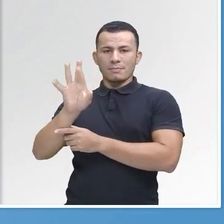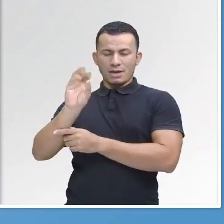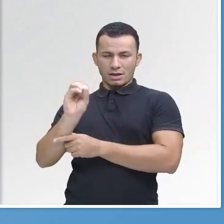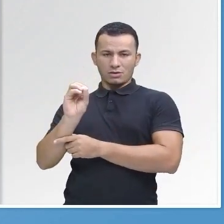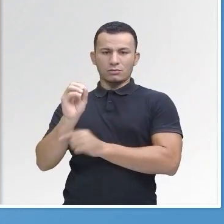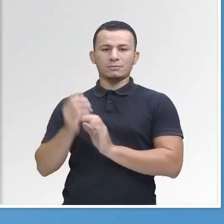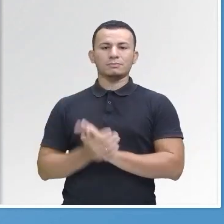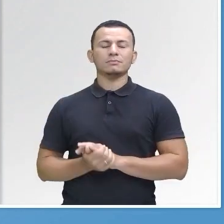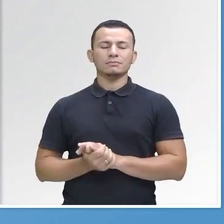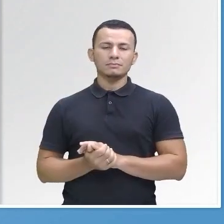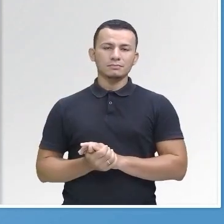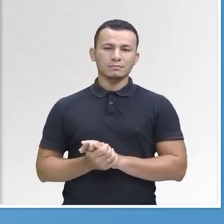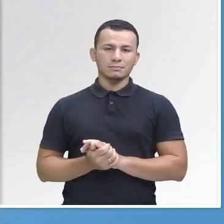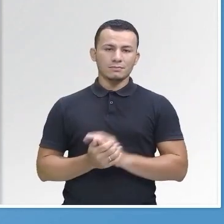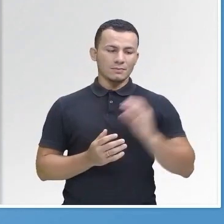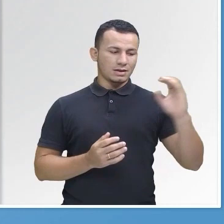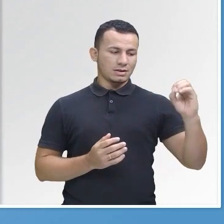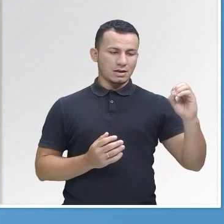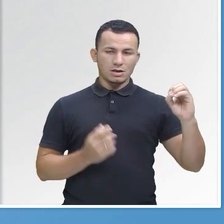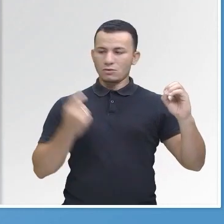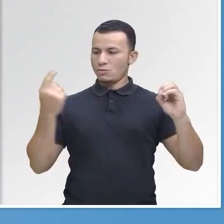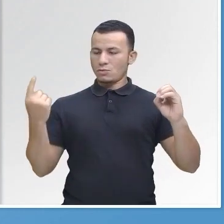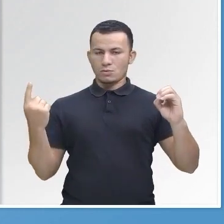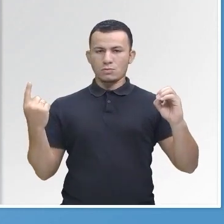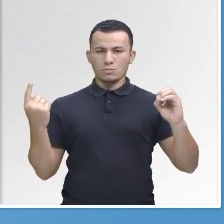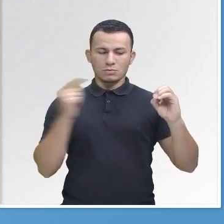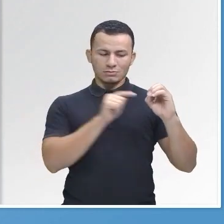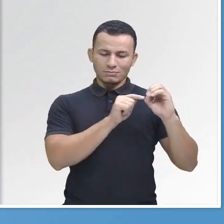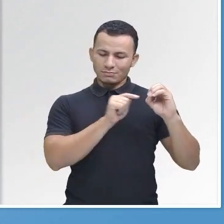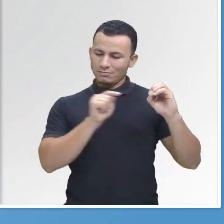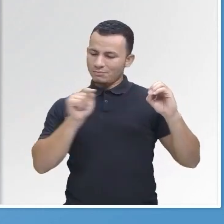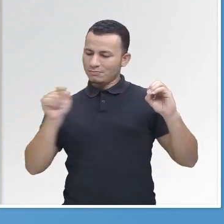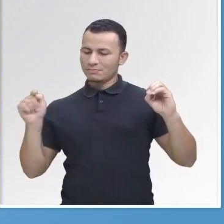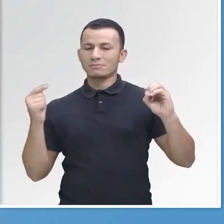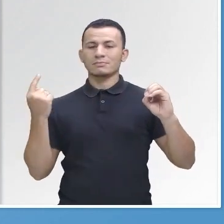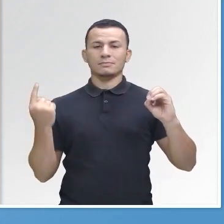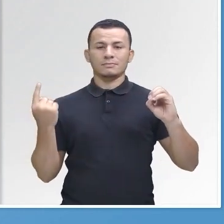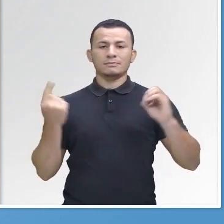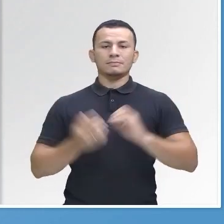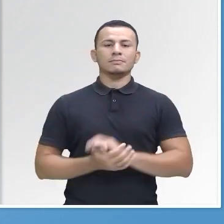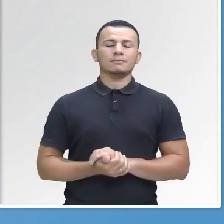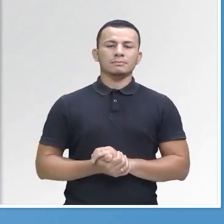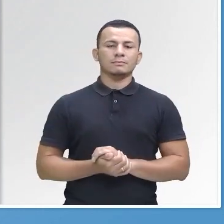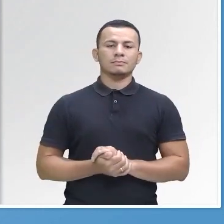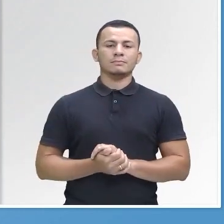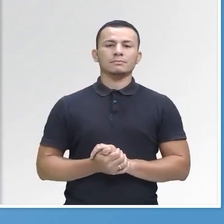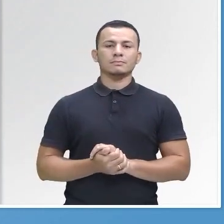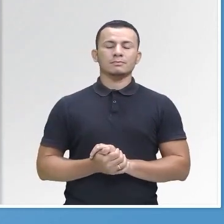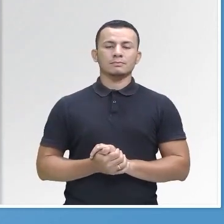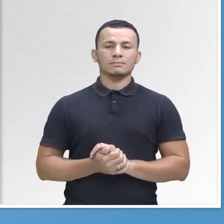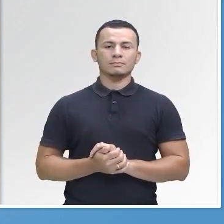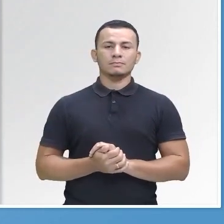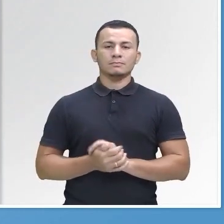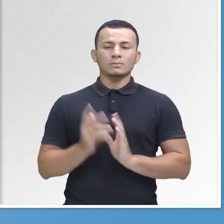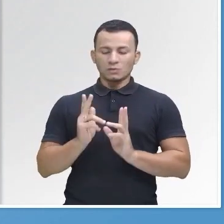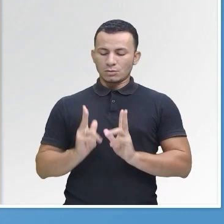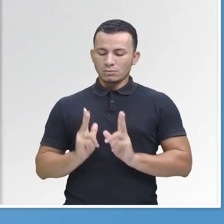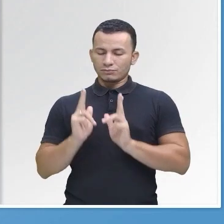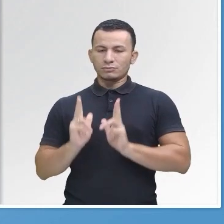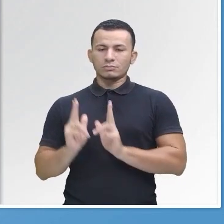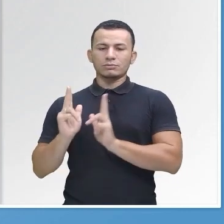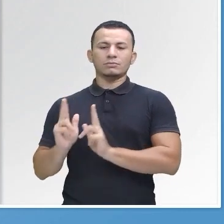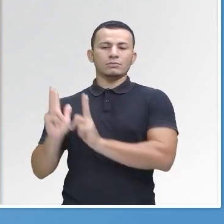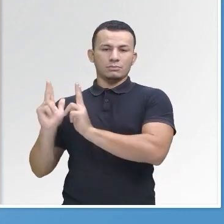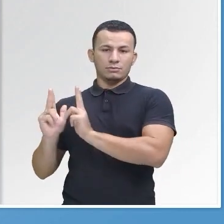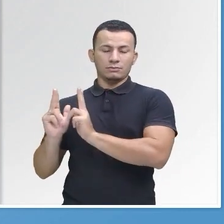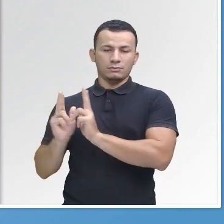a 1 metro, ok? De 0 a 1. E aí nós vamos dividir essa corda em pedaços de frações. Bom,